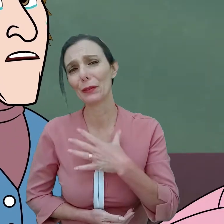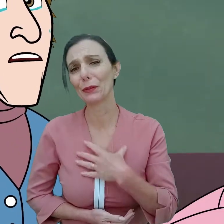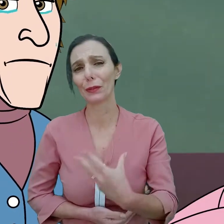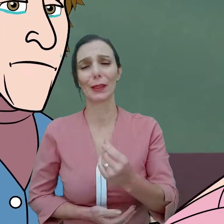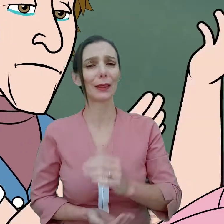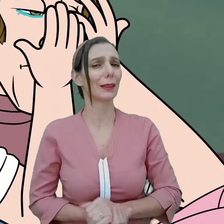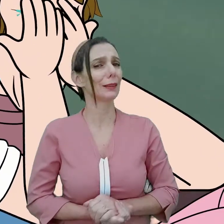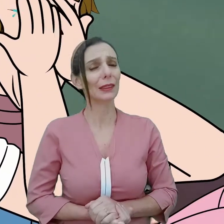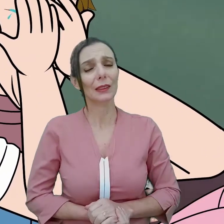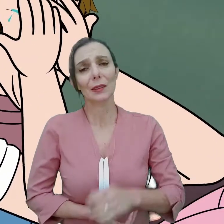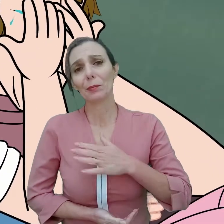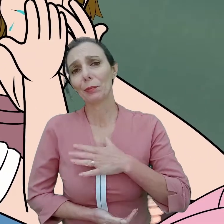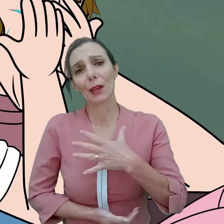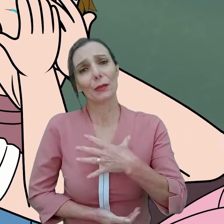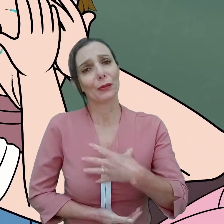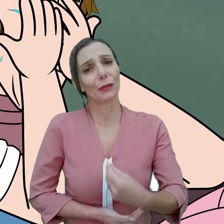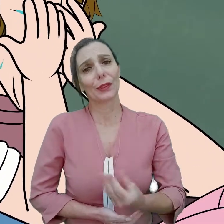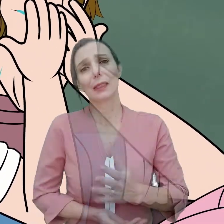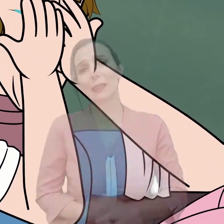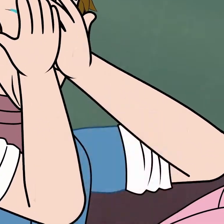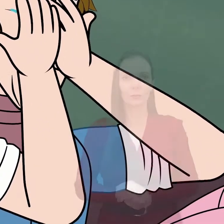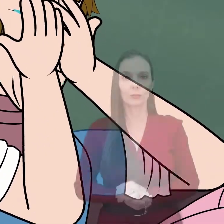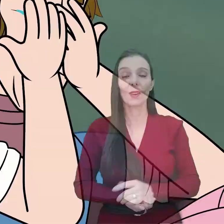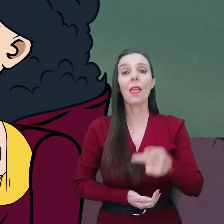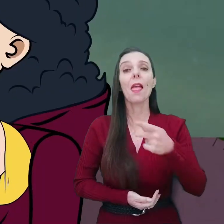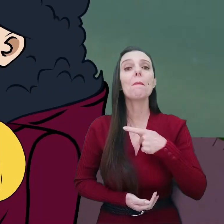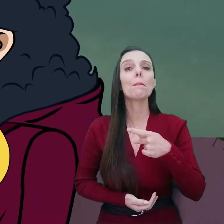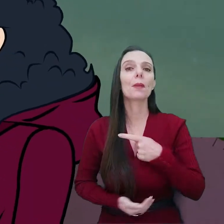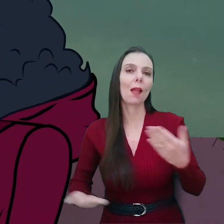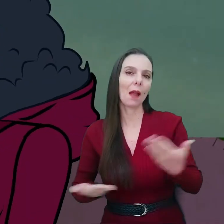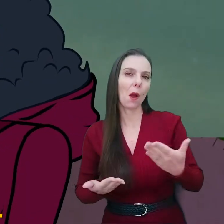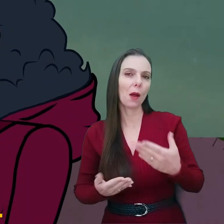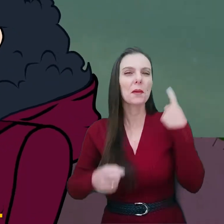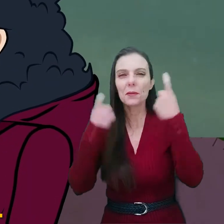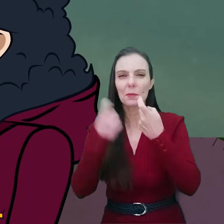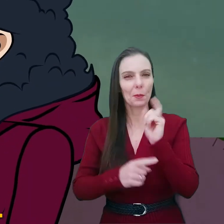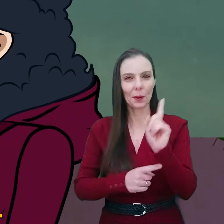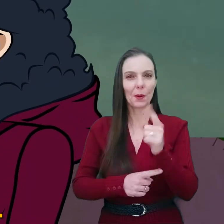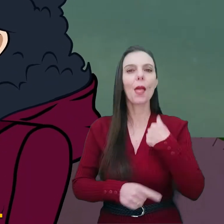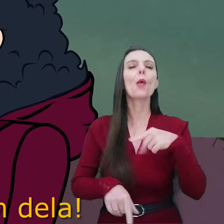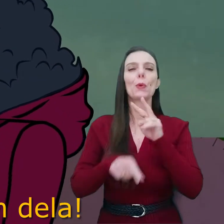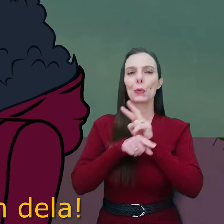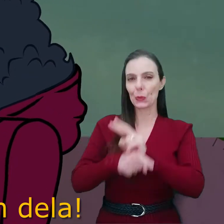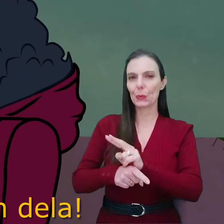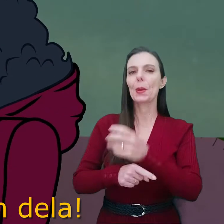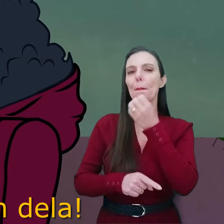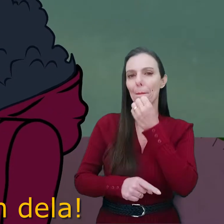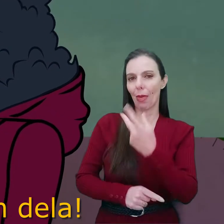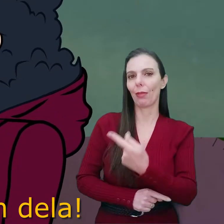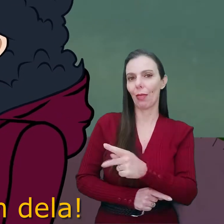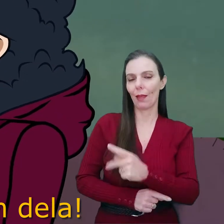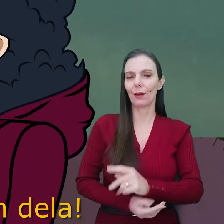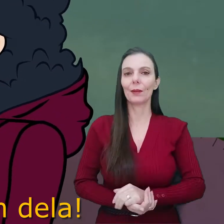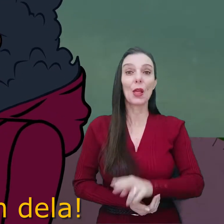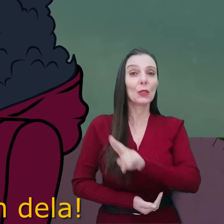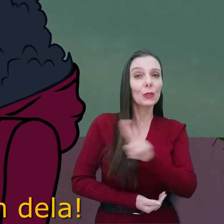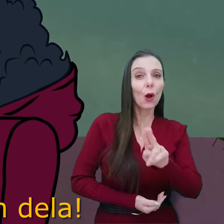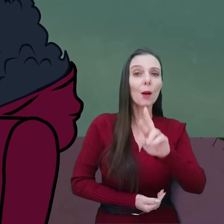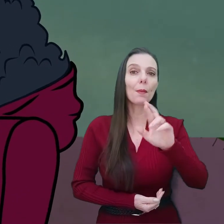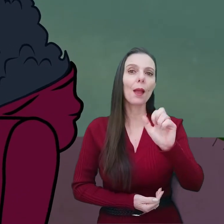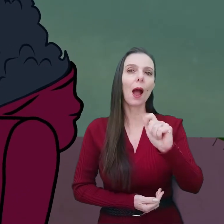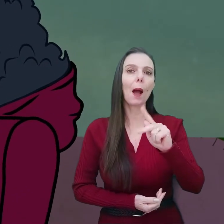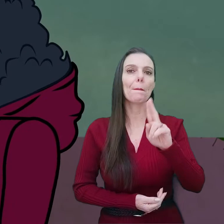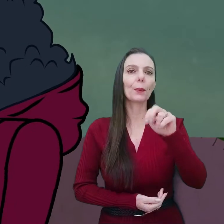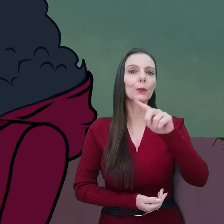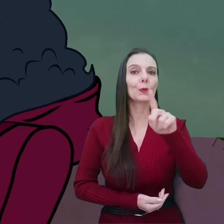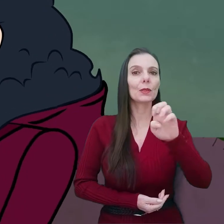Minha bebê! Minha bebê! Ela é minha agora, mas não se preocupe, eu vou cuidar muito bem dela. E